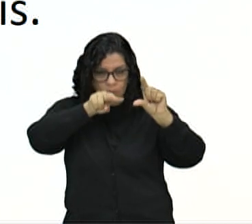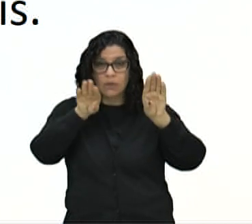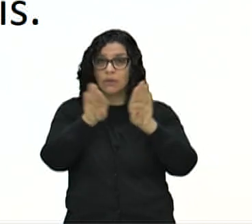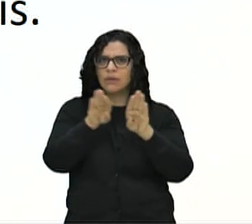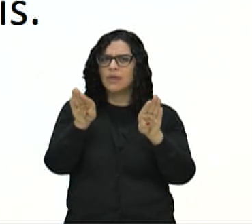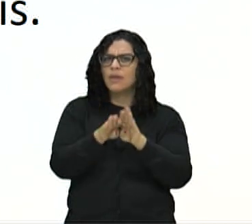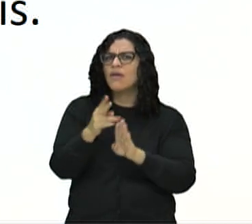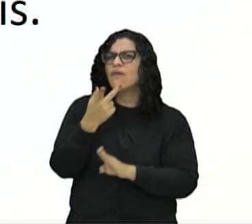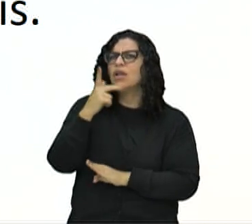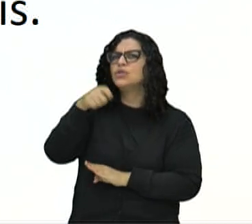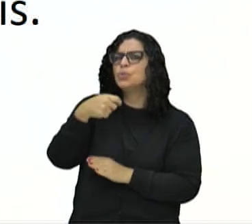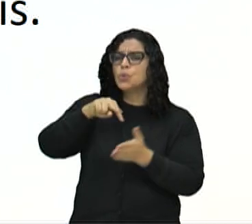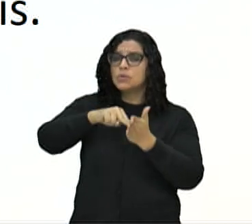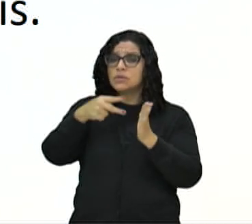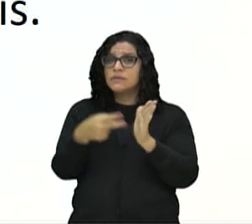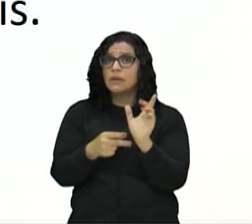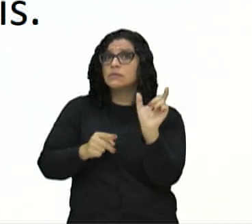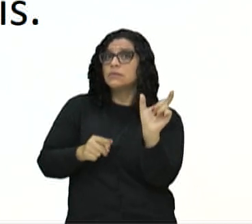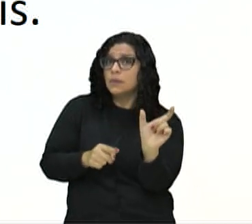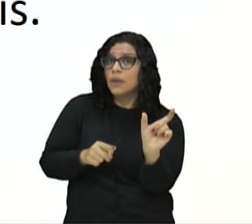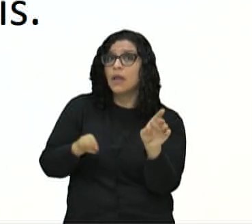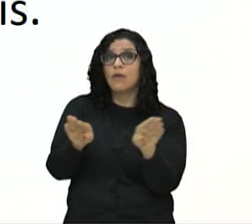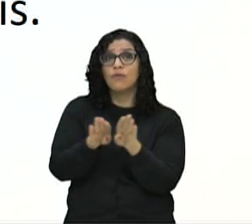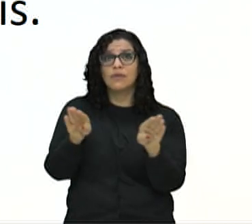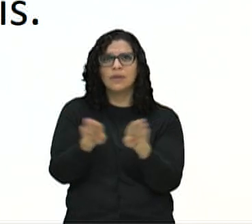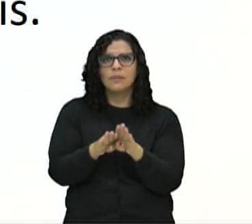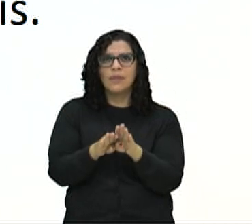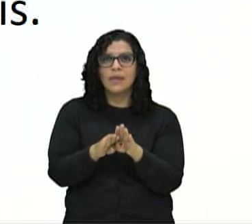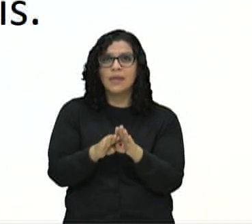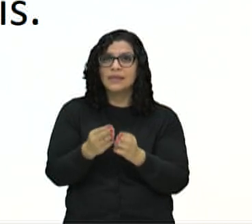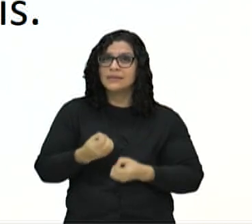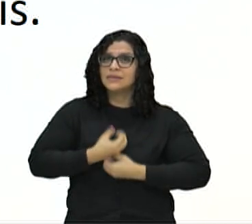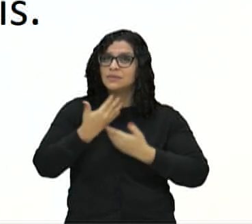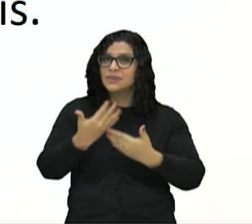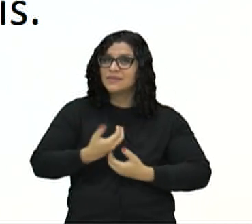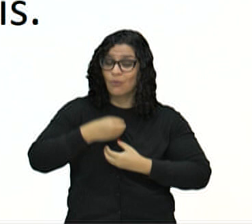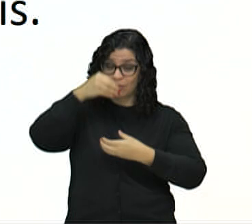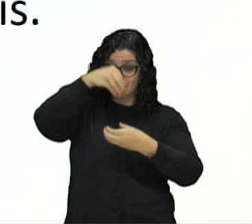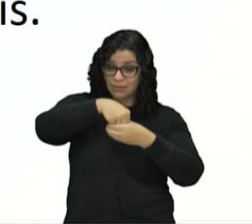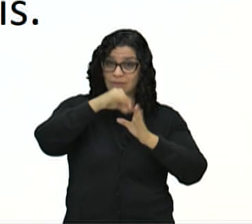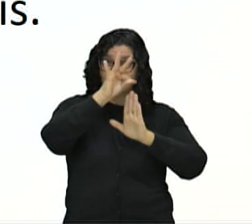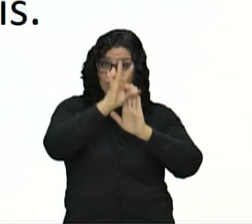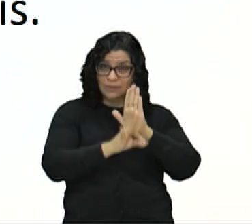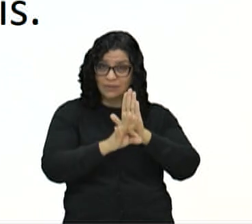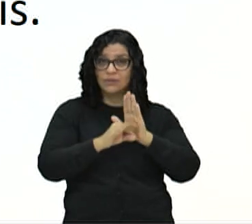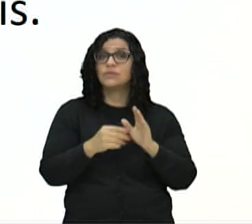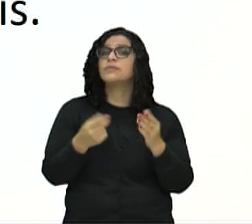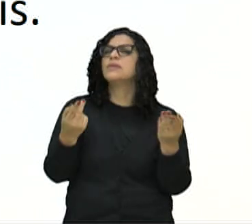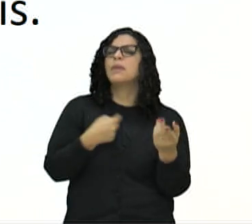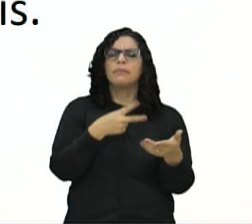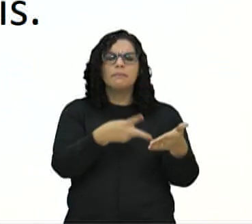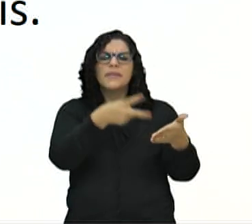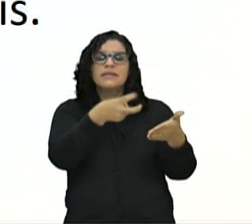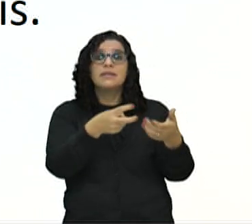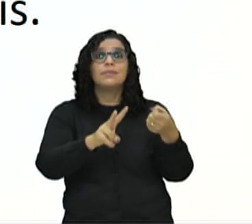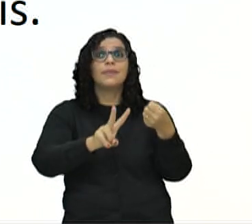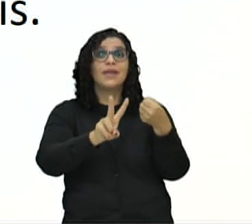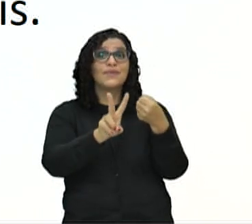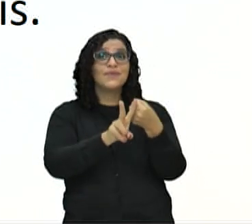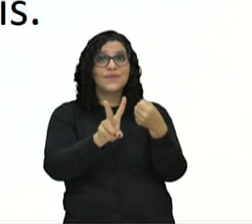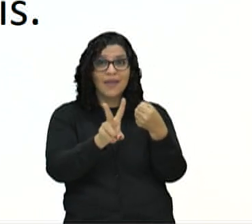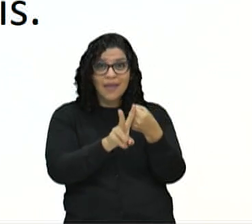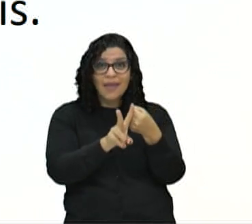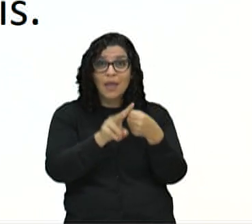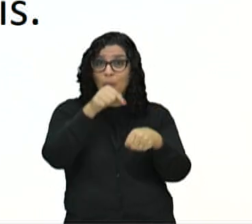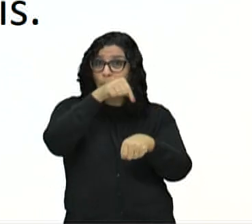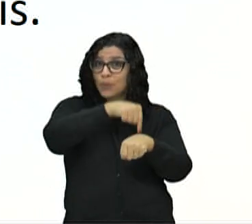o sentido de palavras ou expressões no texto, reconhecer o uso dos verbos